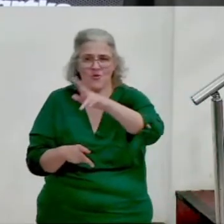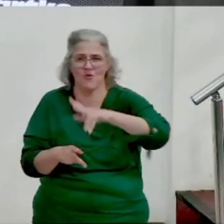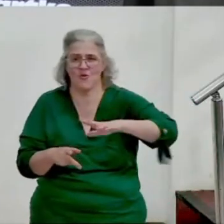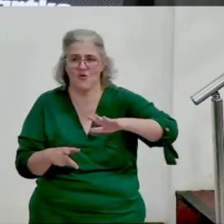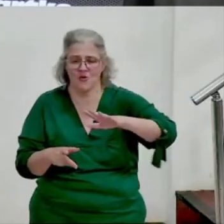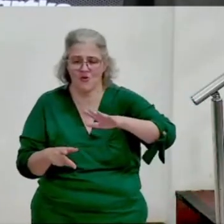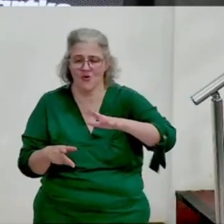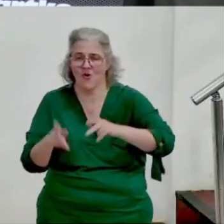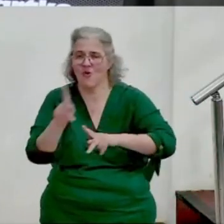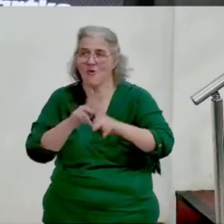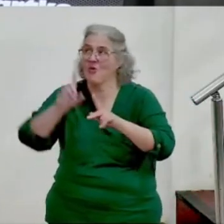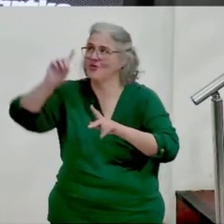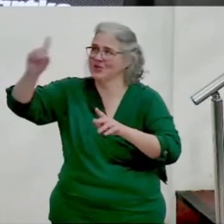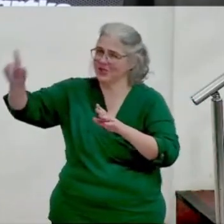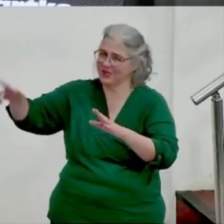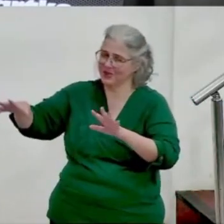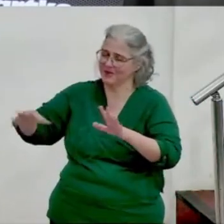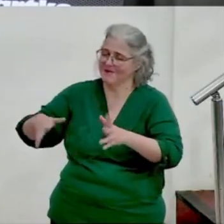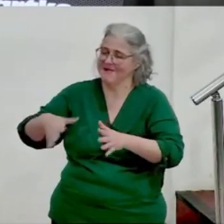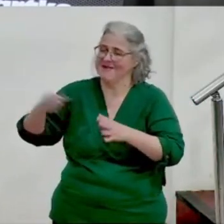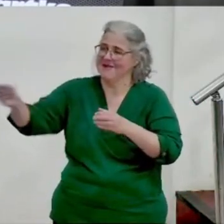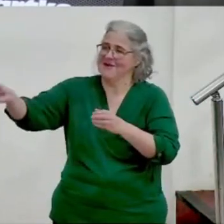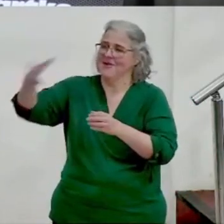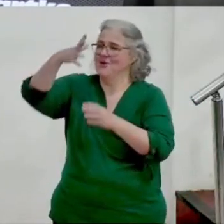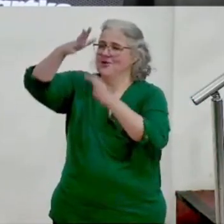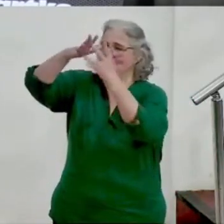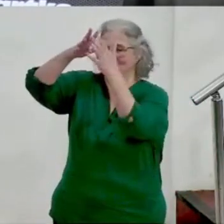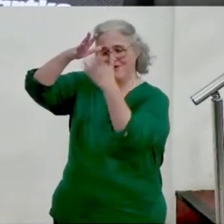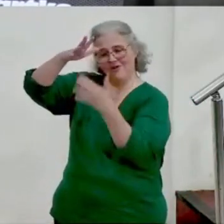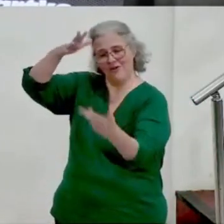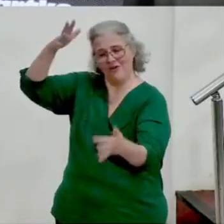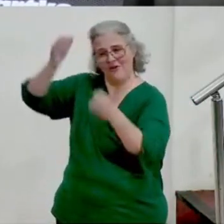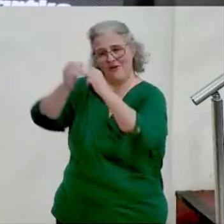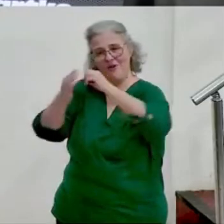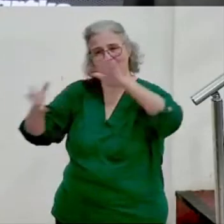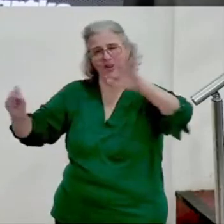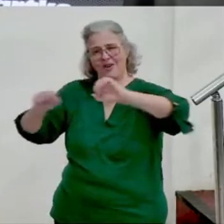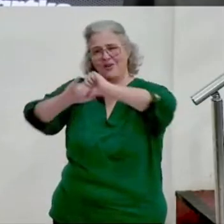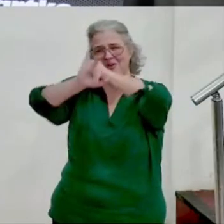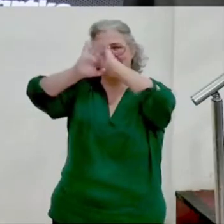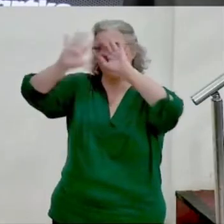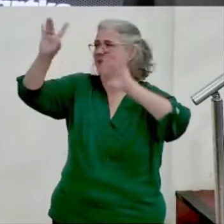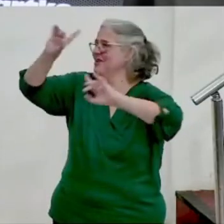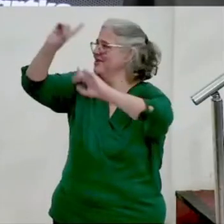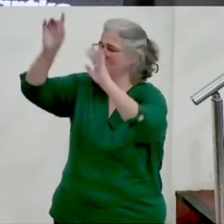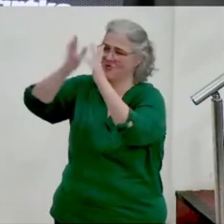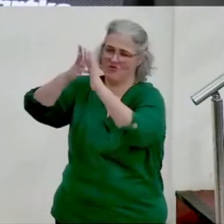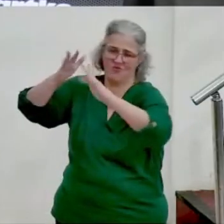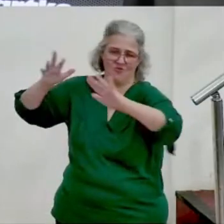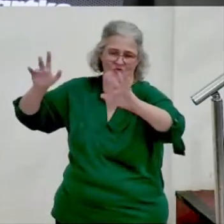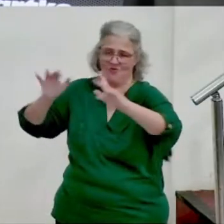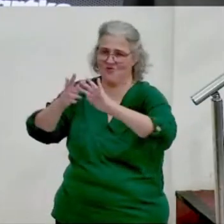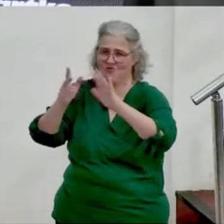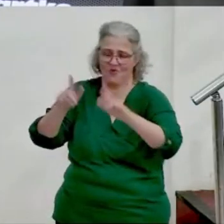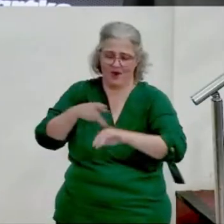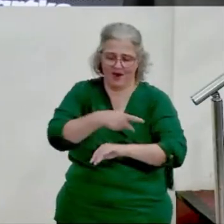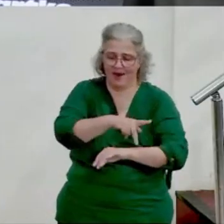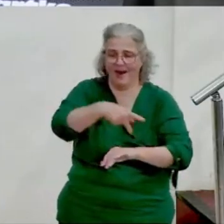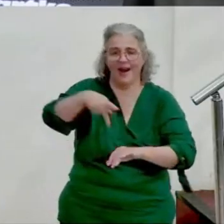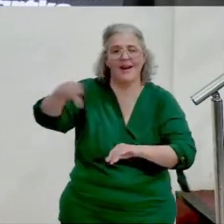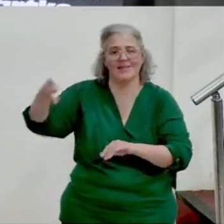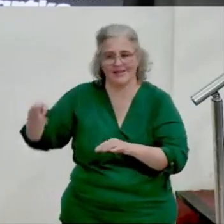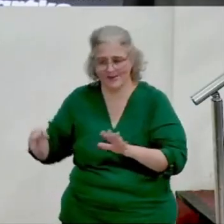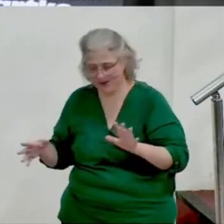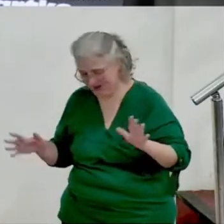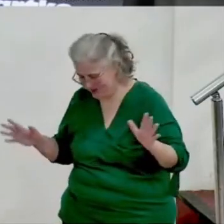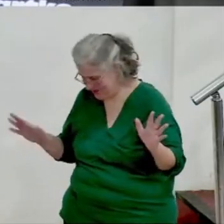Senhor, e a sua glória já está brilhando sobre você. As nações se encaminham para a sua luz, ó Jerusalém,